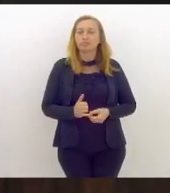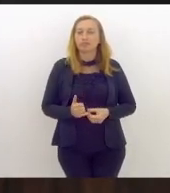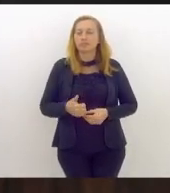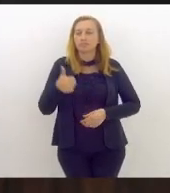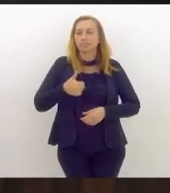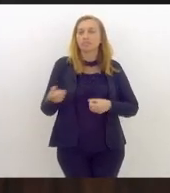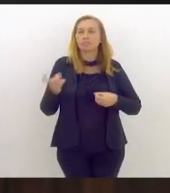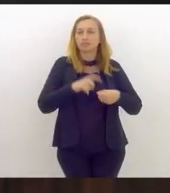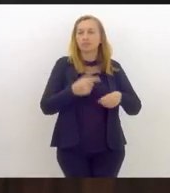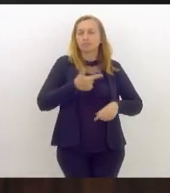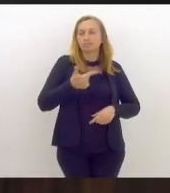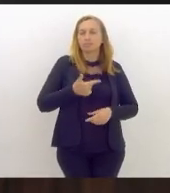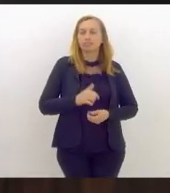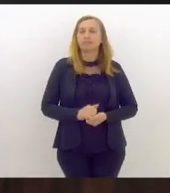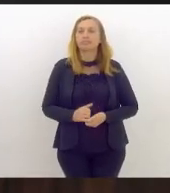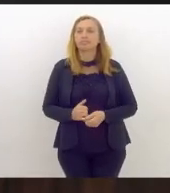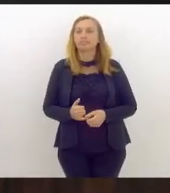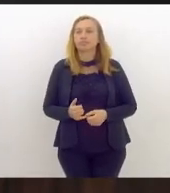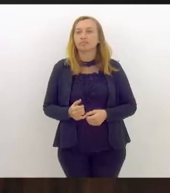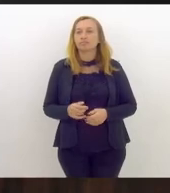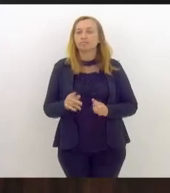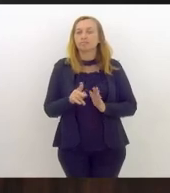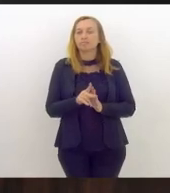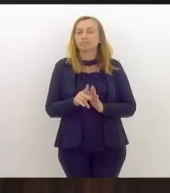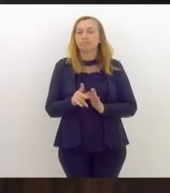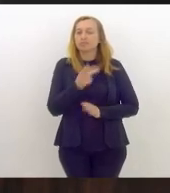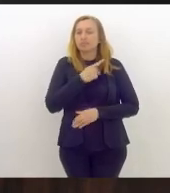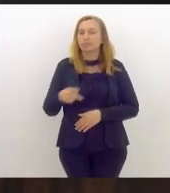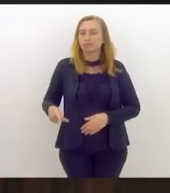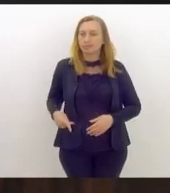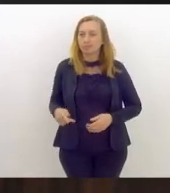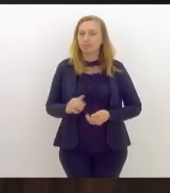Primeira, retorna em segunda. Presidência,